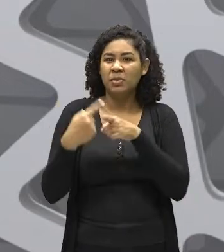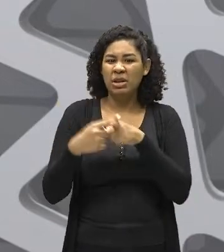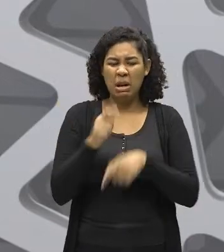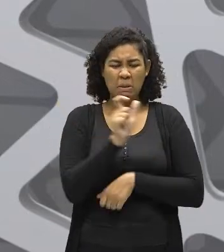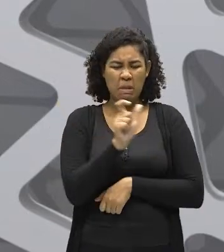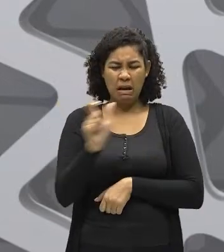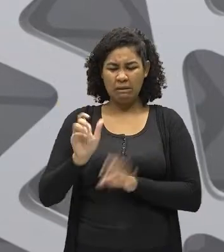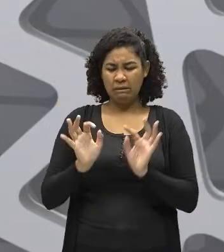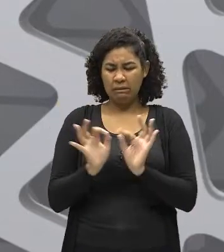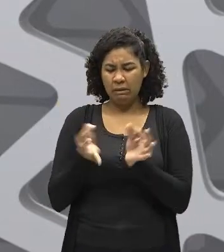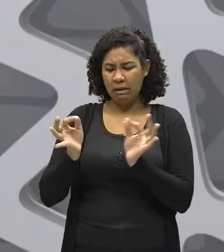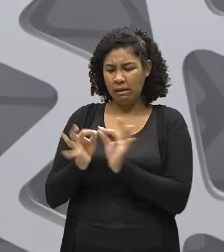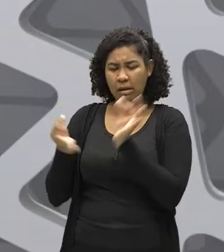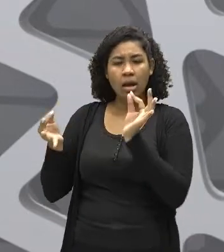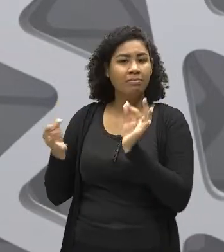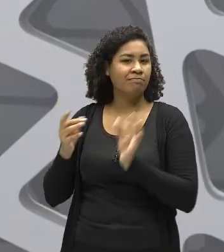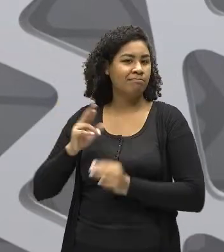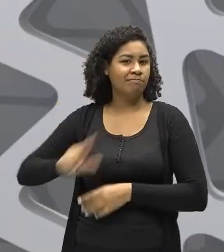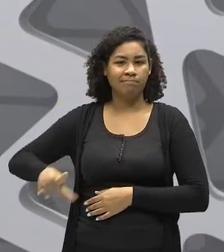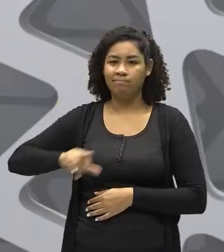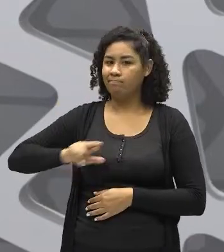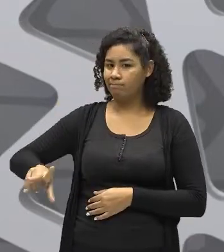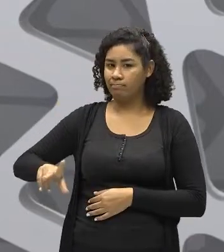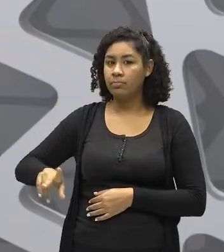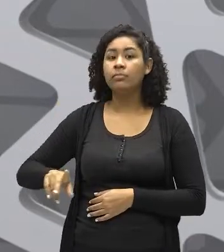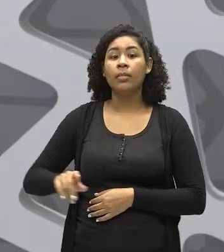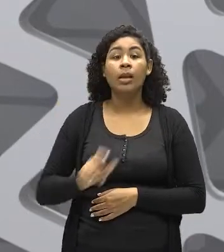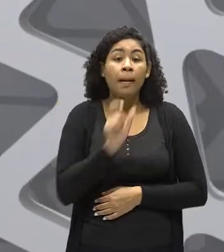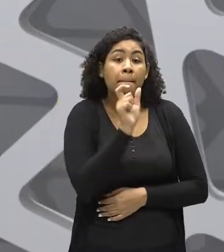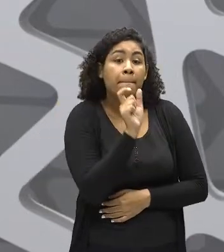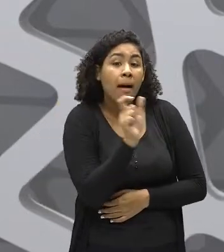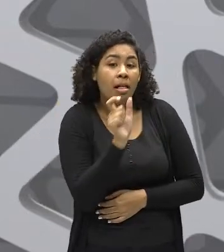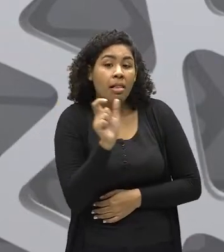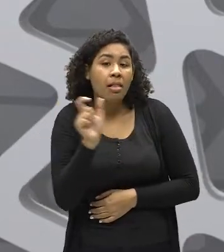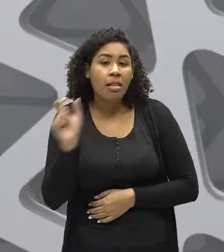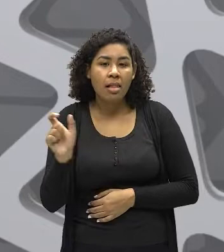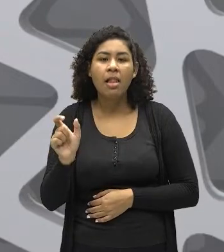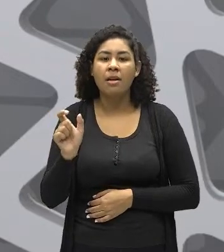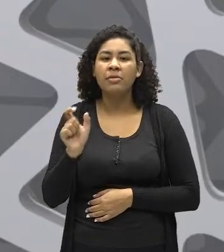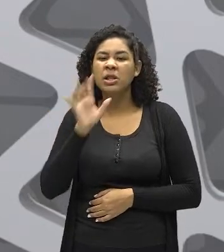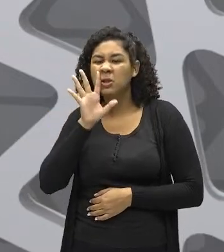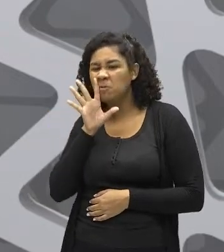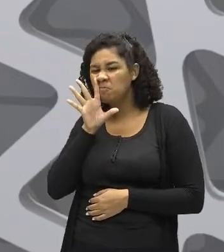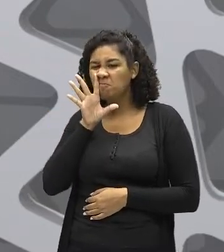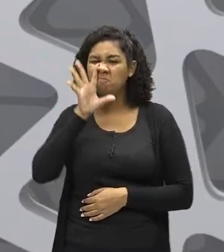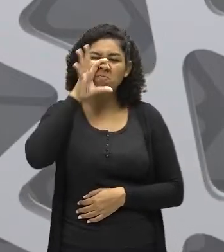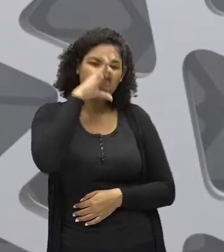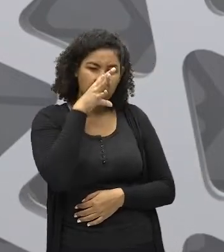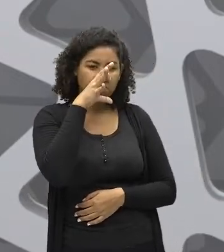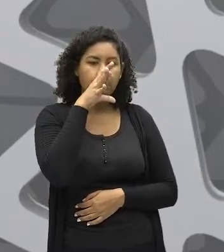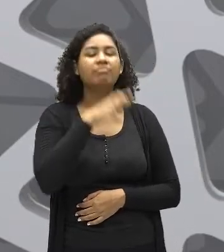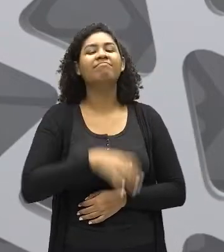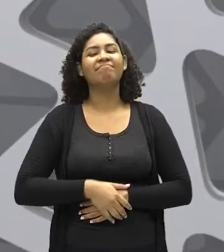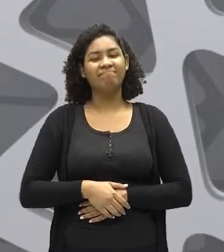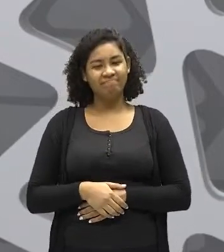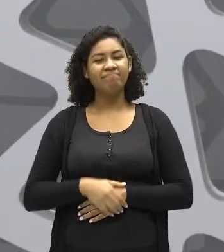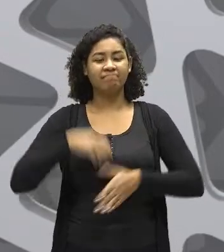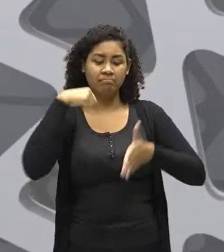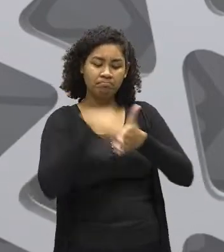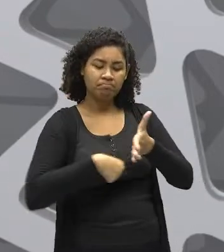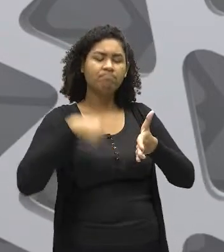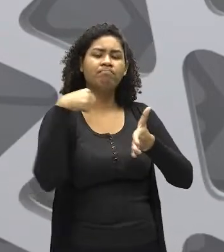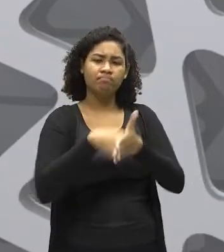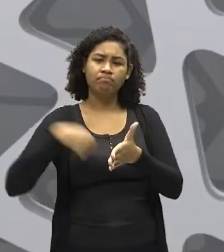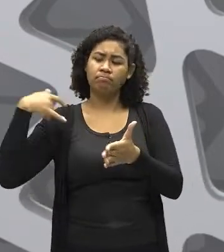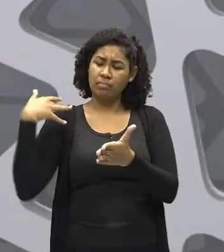palavras. Nós podemos, inclusive, chamá-las de palavras de resistência. São palavras que vêm resistindo no